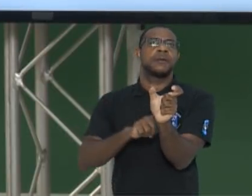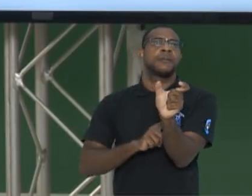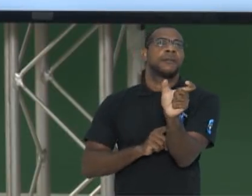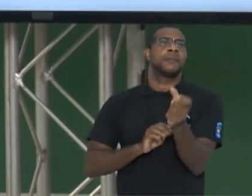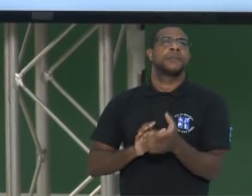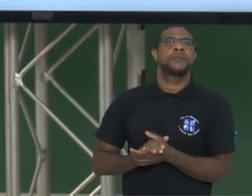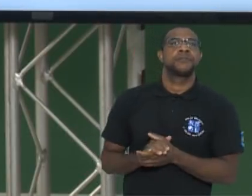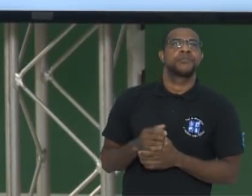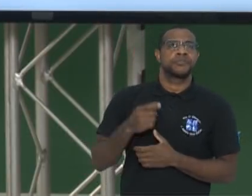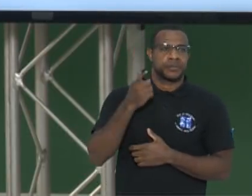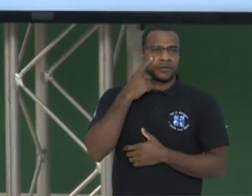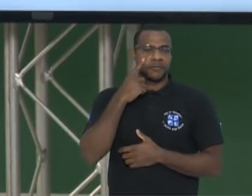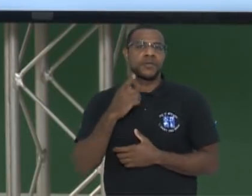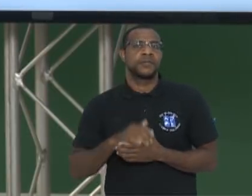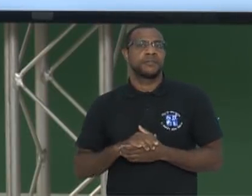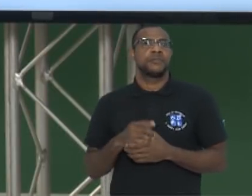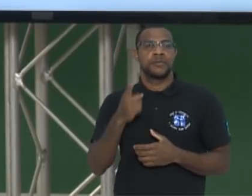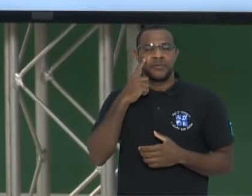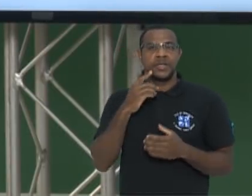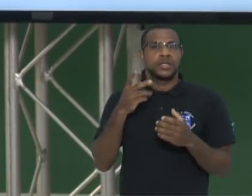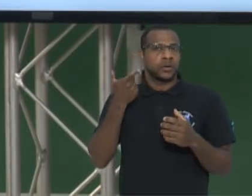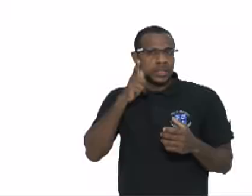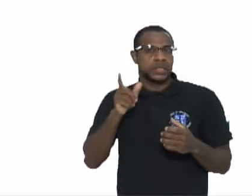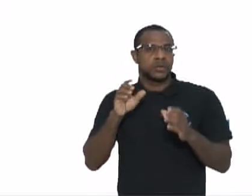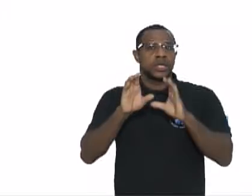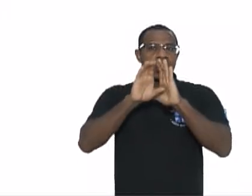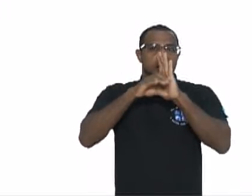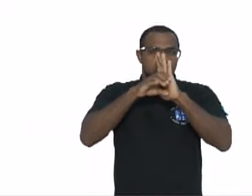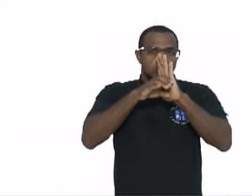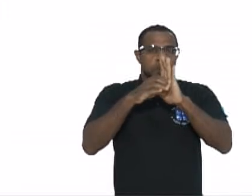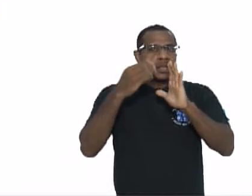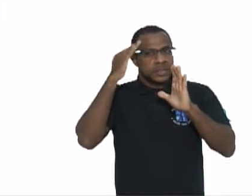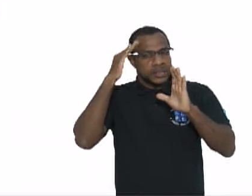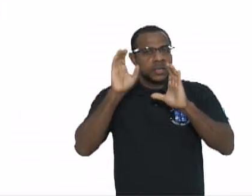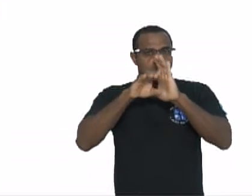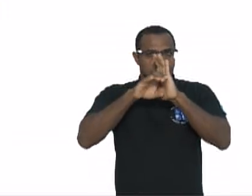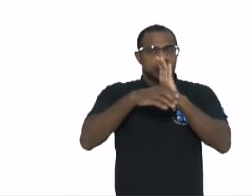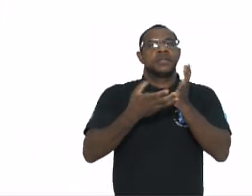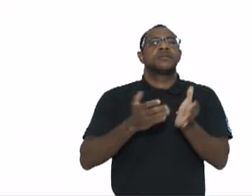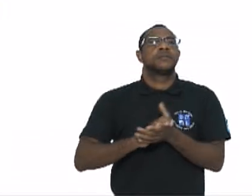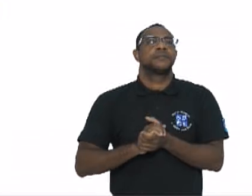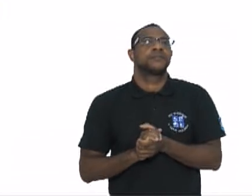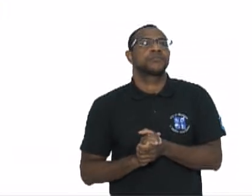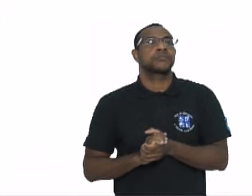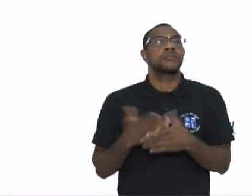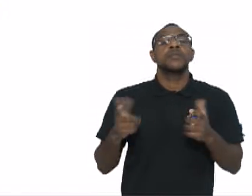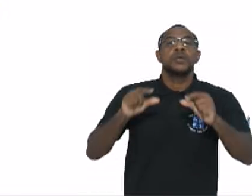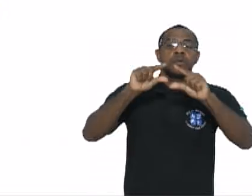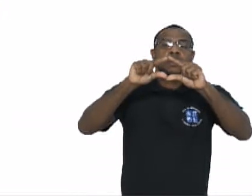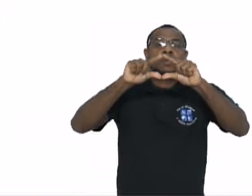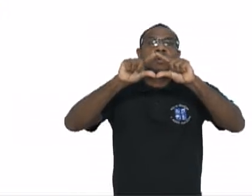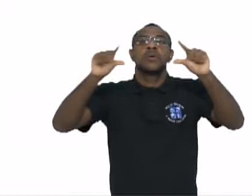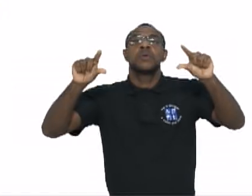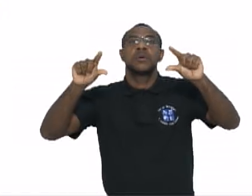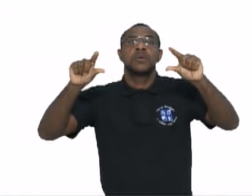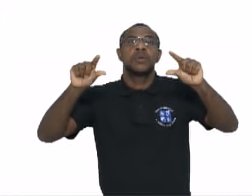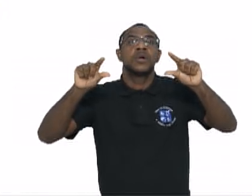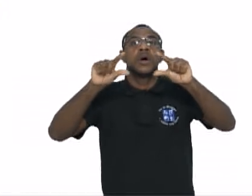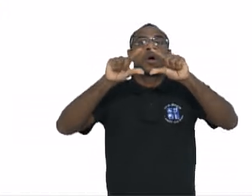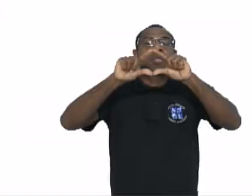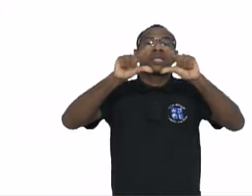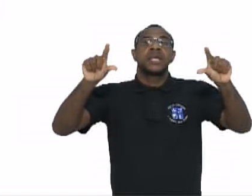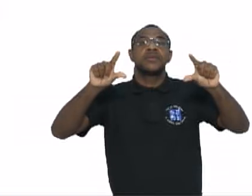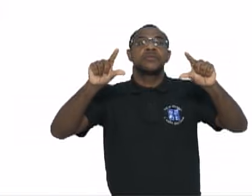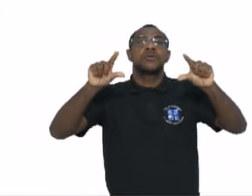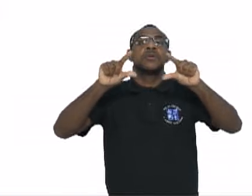se vocês conseguiram se apropriar do conceito de epifania. Olha lá. Qual das passagens do texto demonstra um momento de revelação,